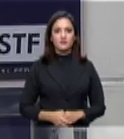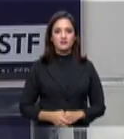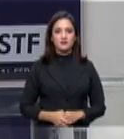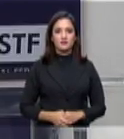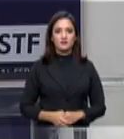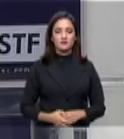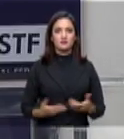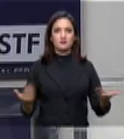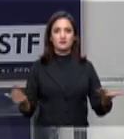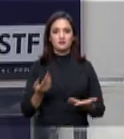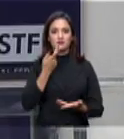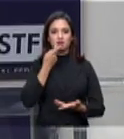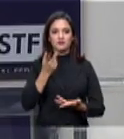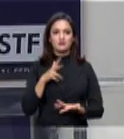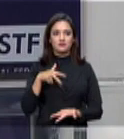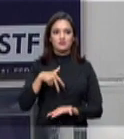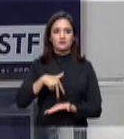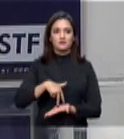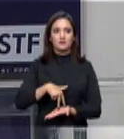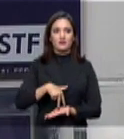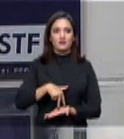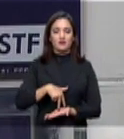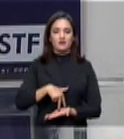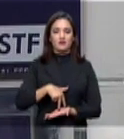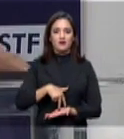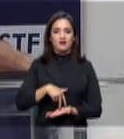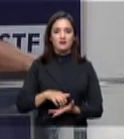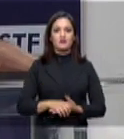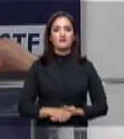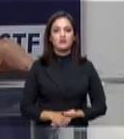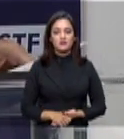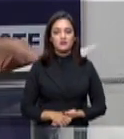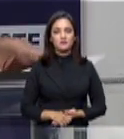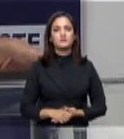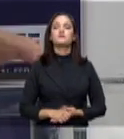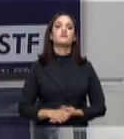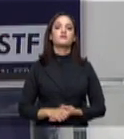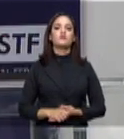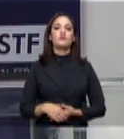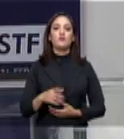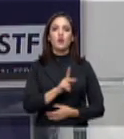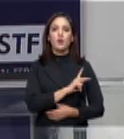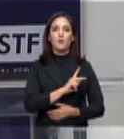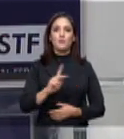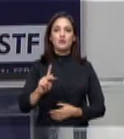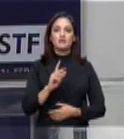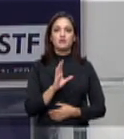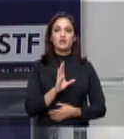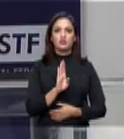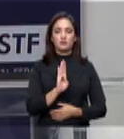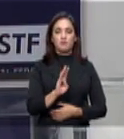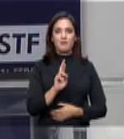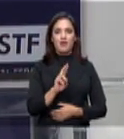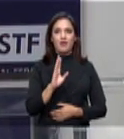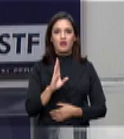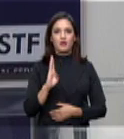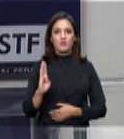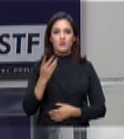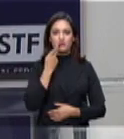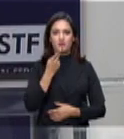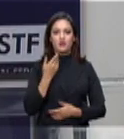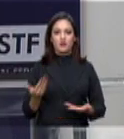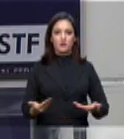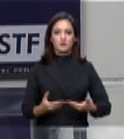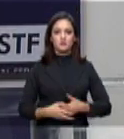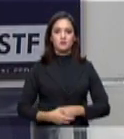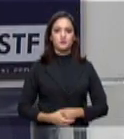da palavra sua senhoria, o senhor doutor Paulo Henrique Bezerra Rodrigues Costa, presidente do Banco